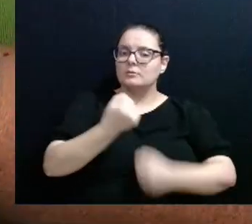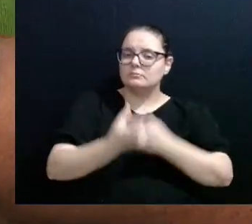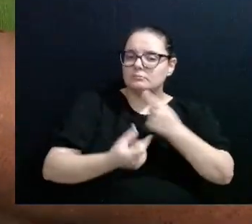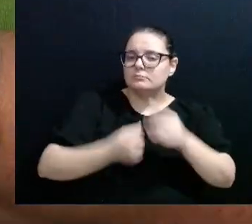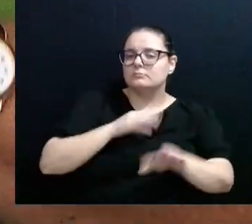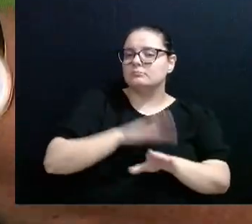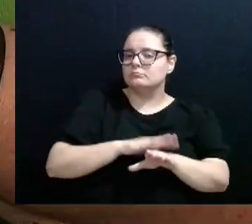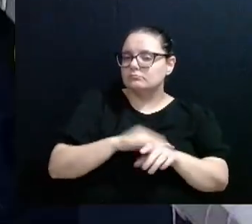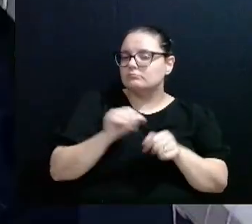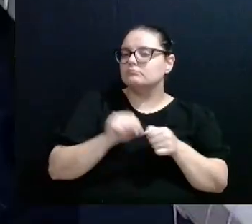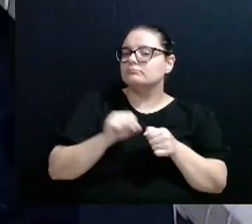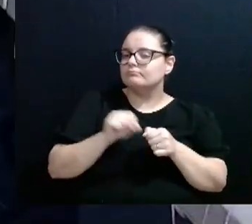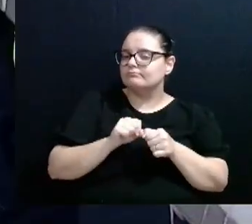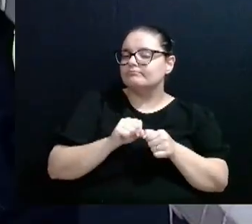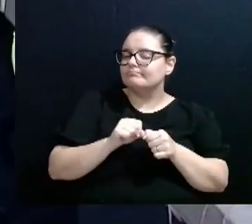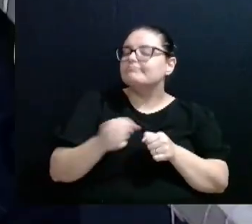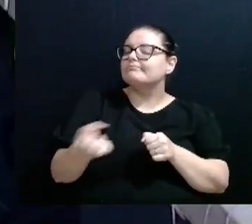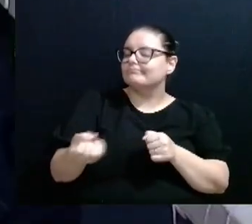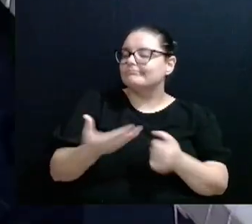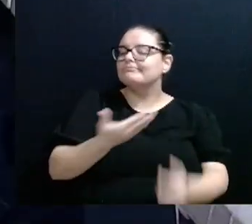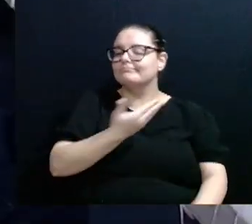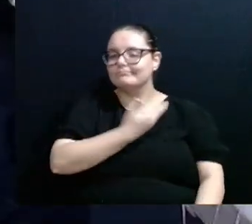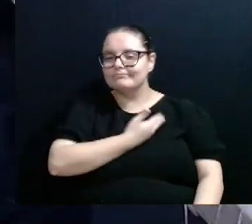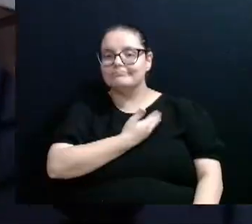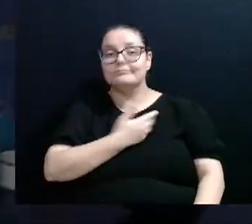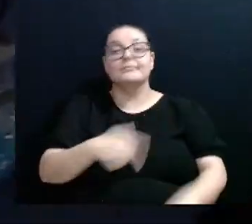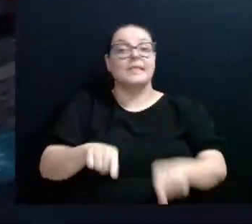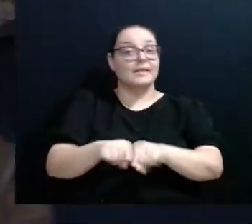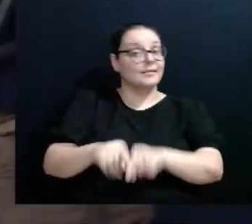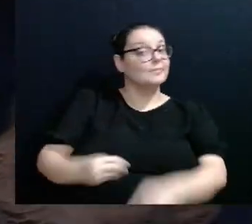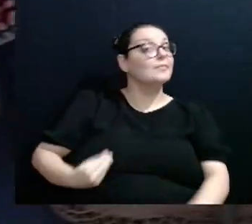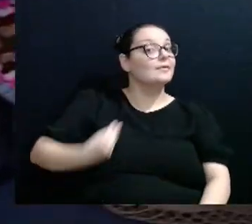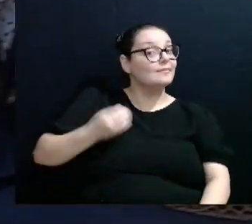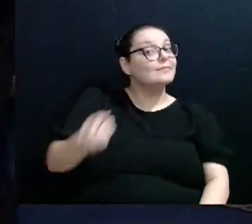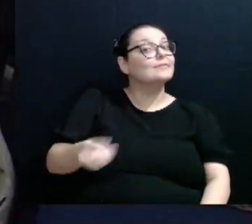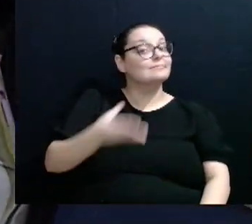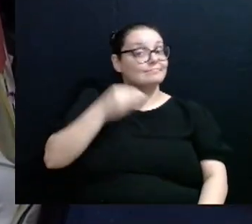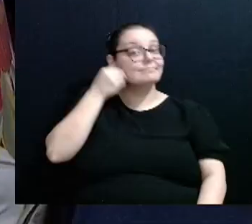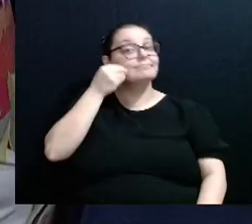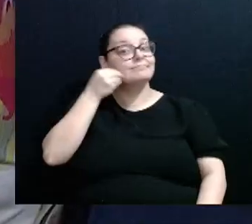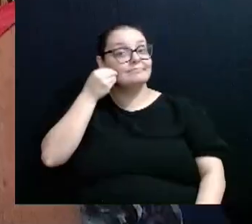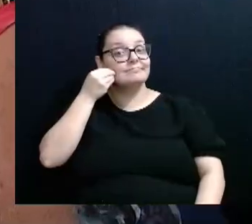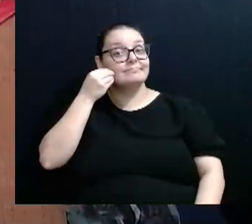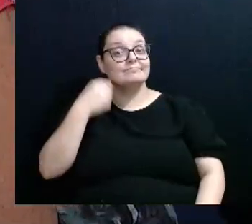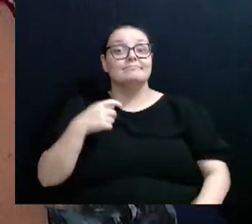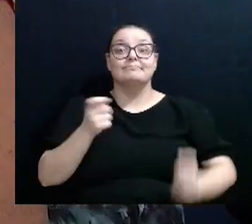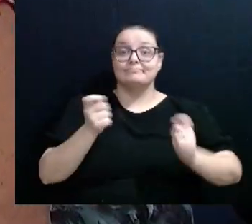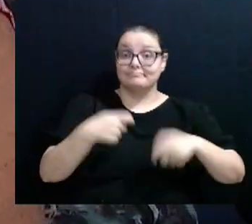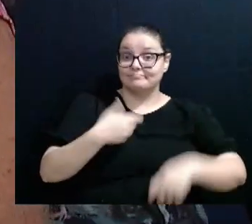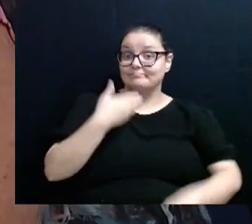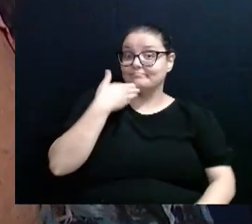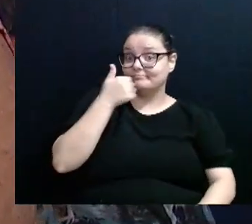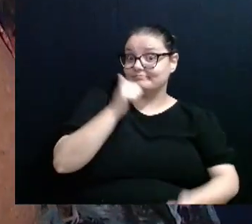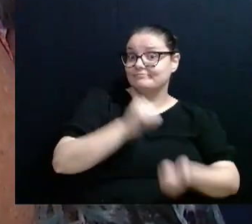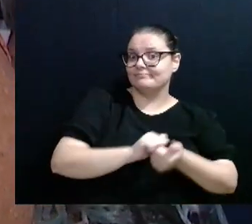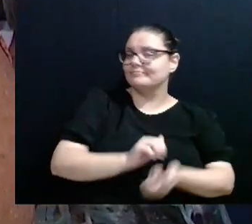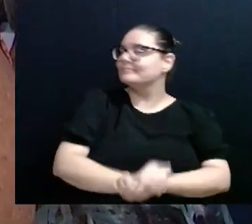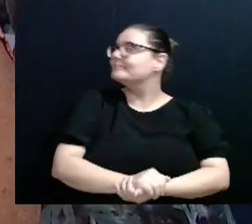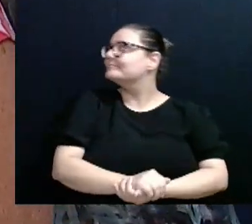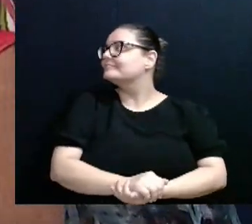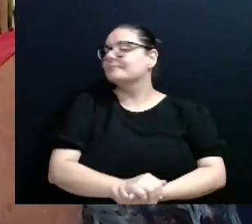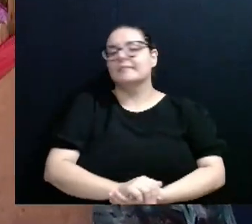faz novas amizades, também vive novas experiências e possui uma melhor qualidade de vida. Aqui a gente